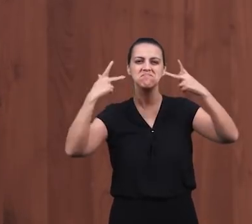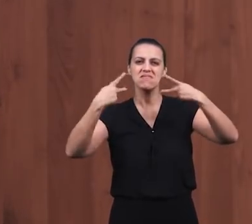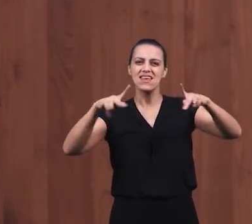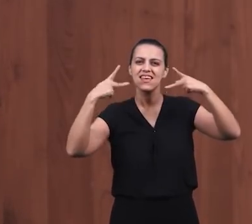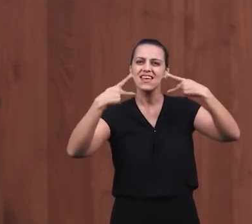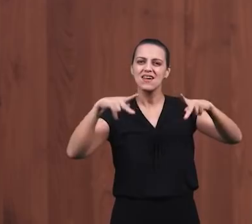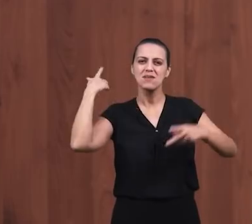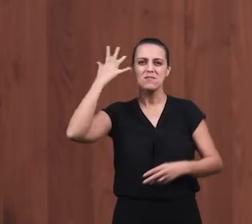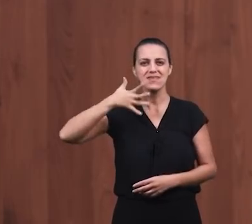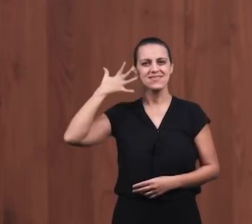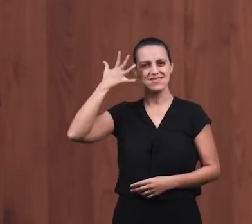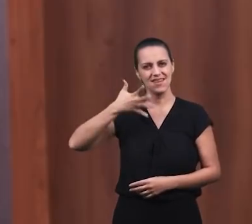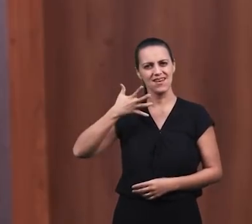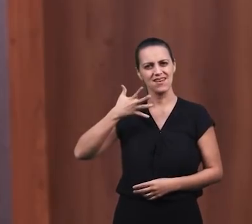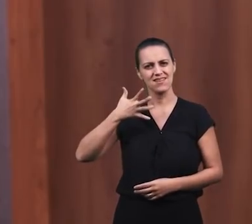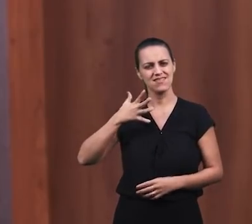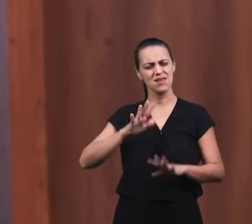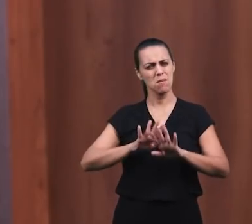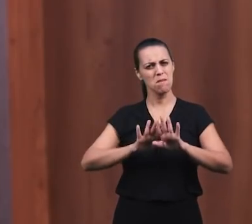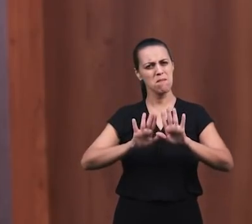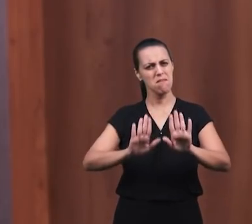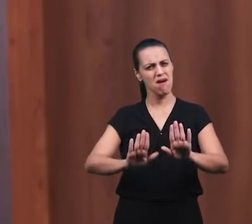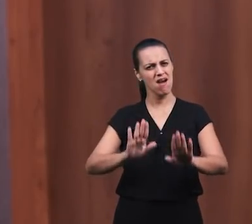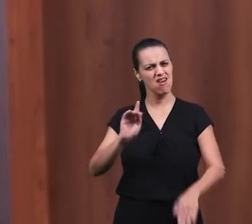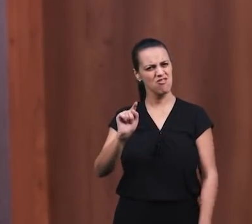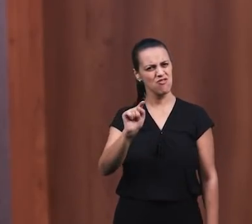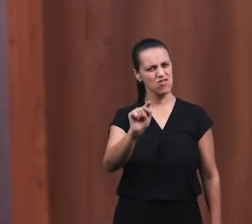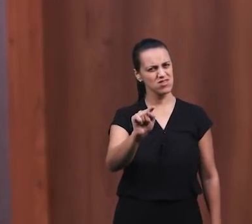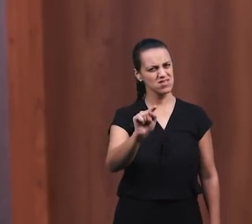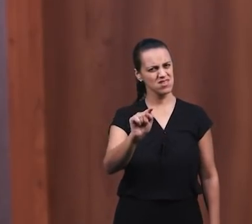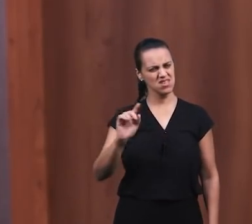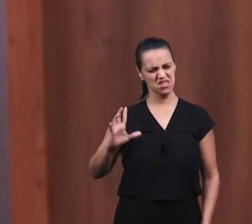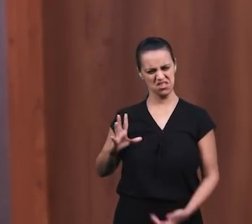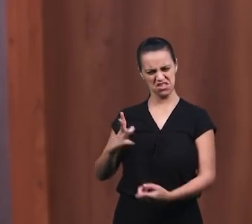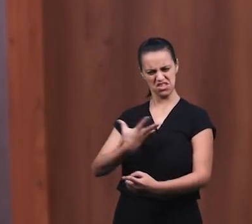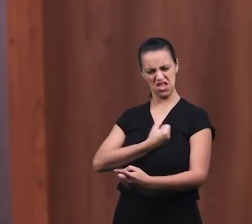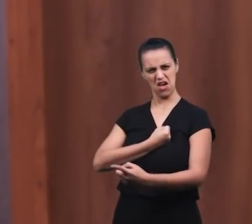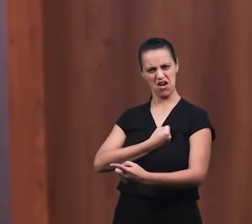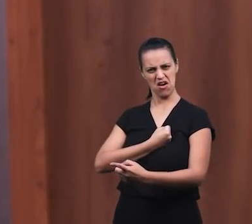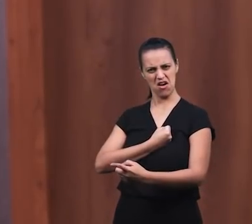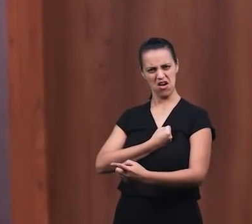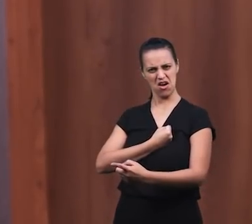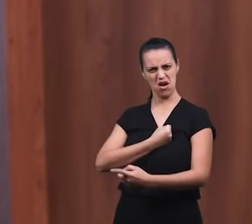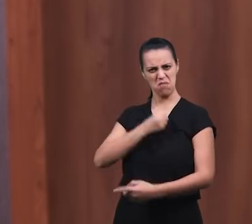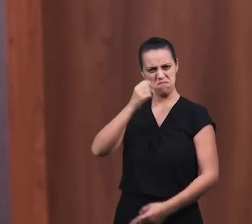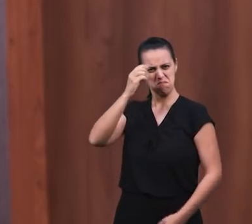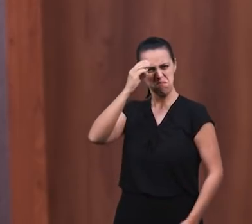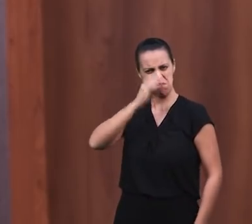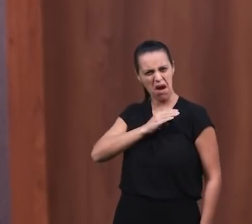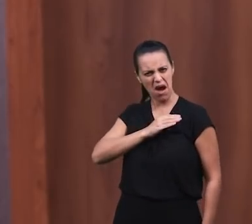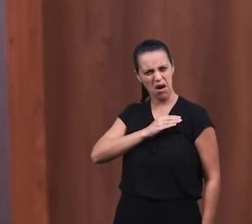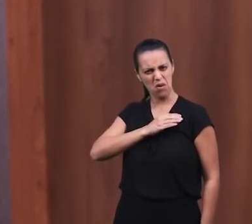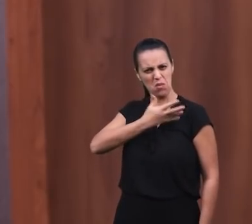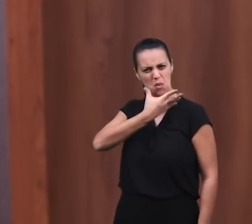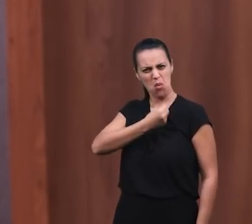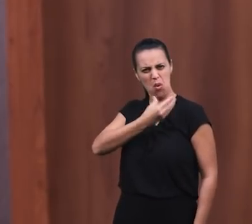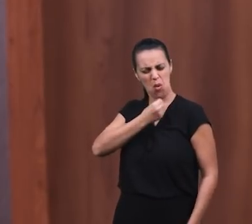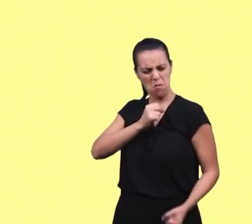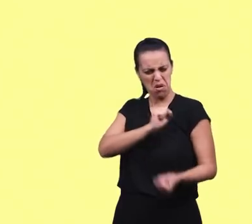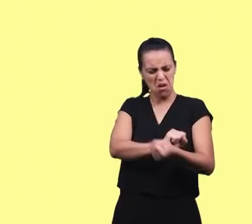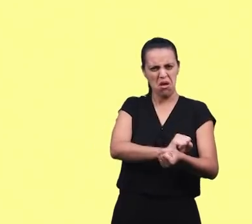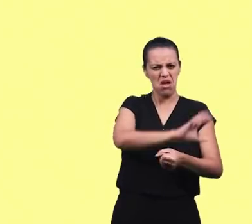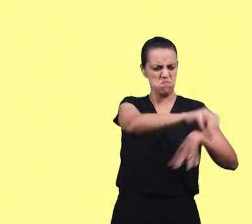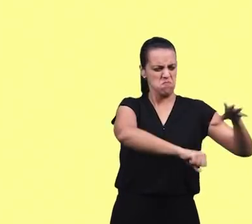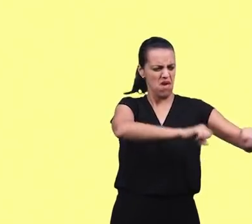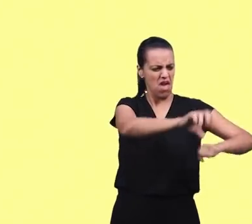pregou. Mas você salvaria Saulo? Um perseguidor da igreja que